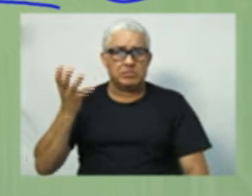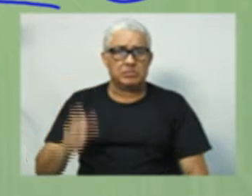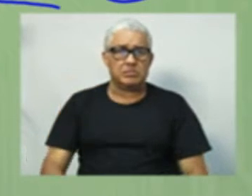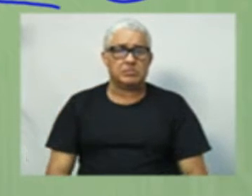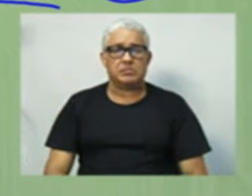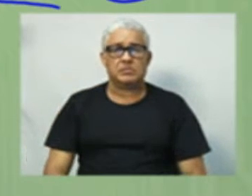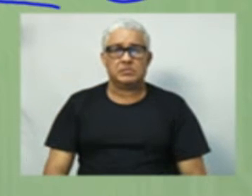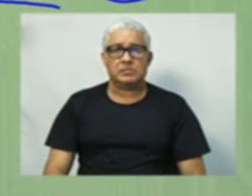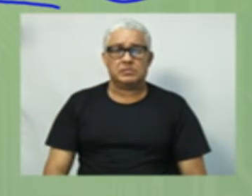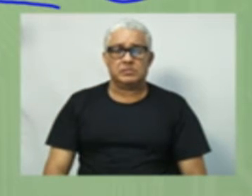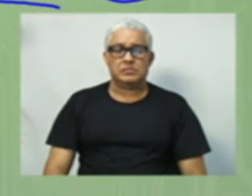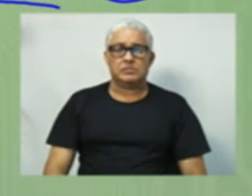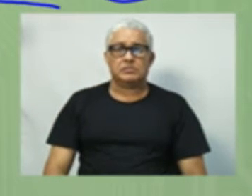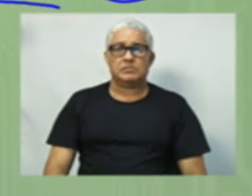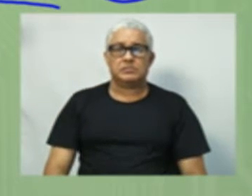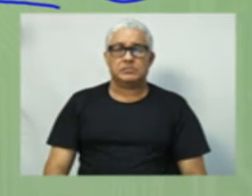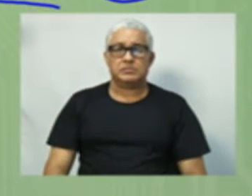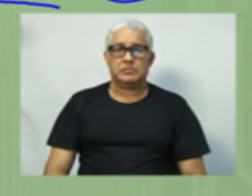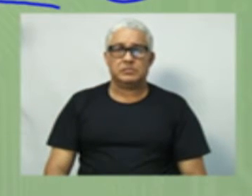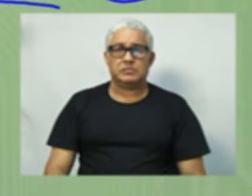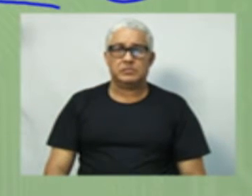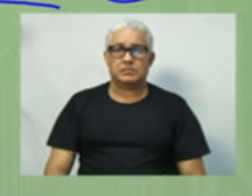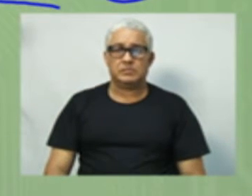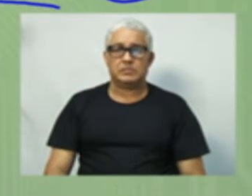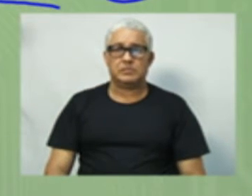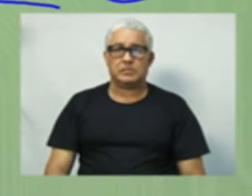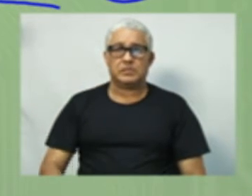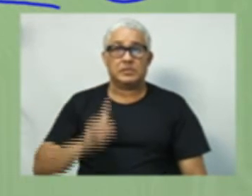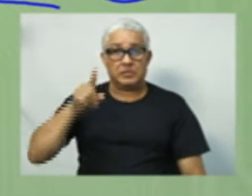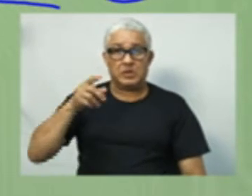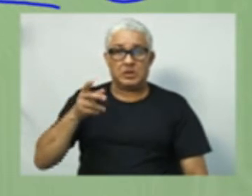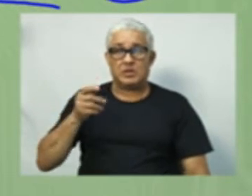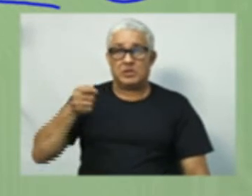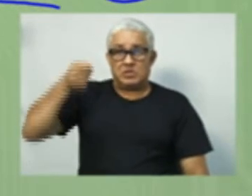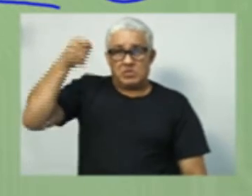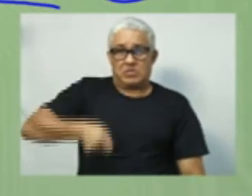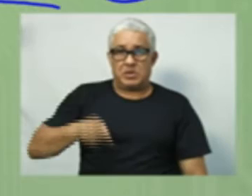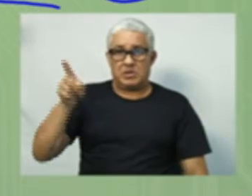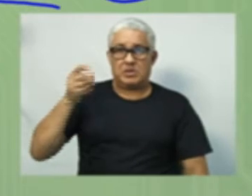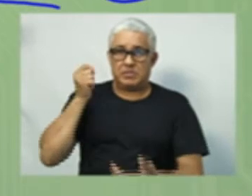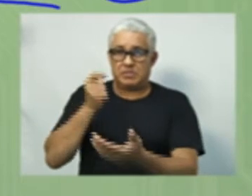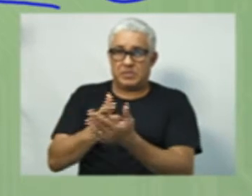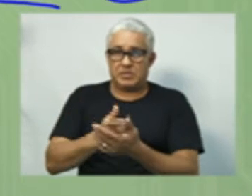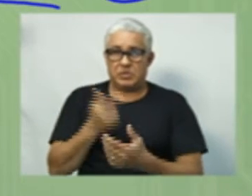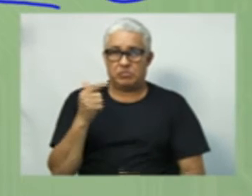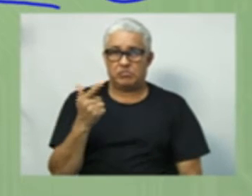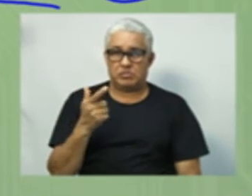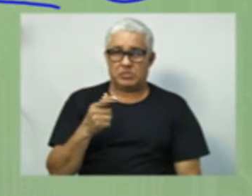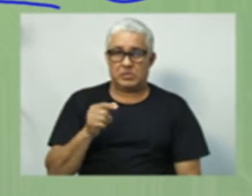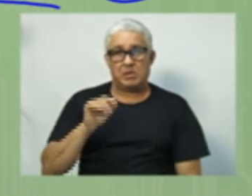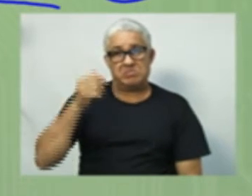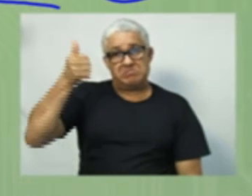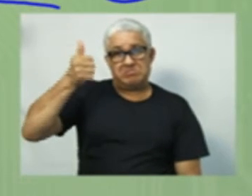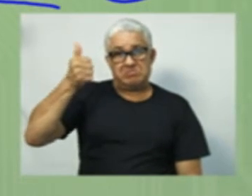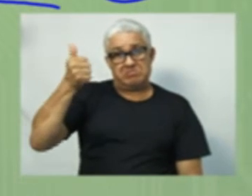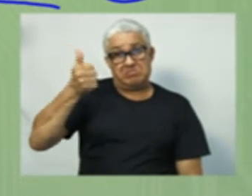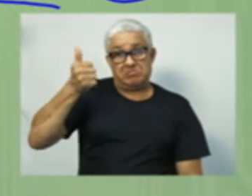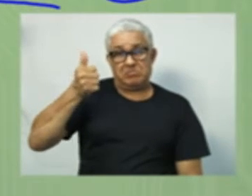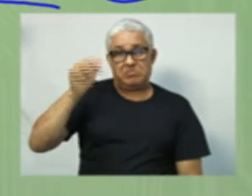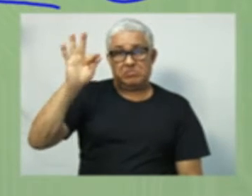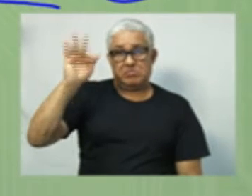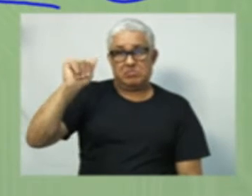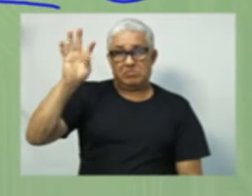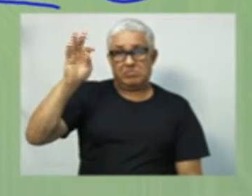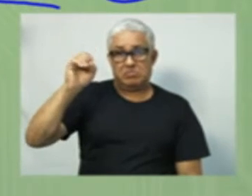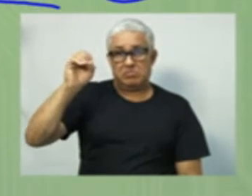ação que gera o fato gerador, que vem gerar a cobrança. Portanto, não existe cobrança sem fato gerador. Tem que acontecer um